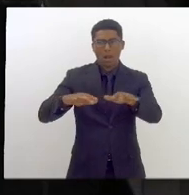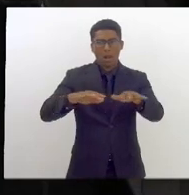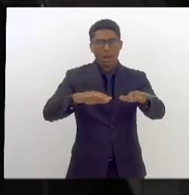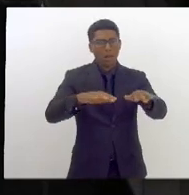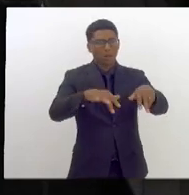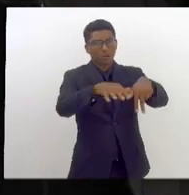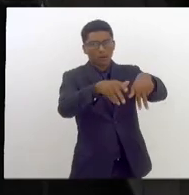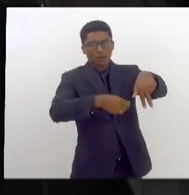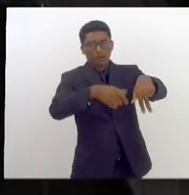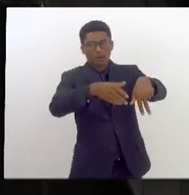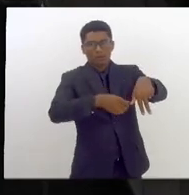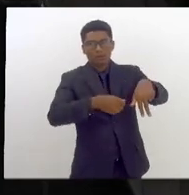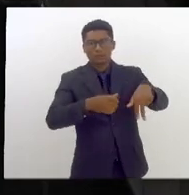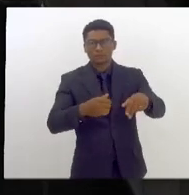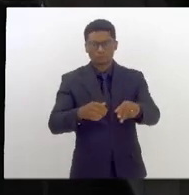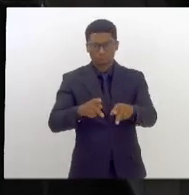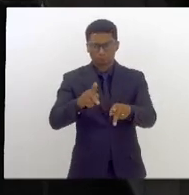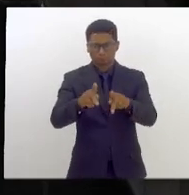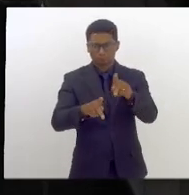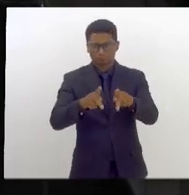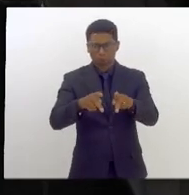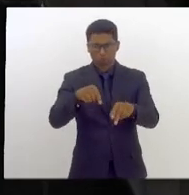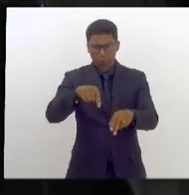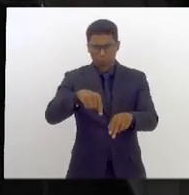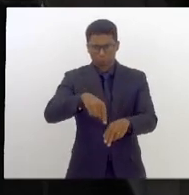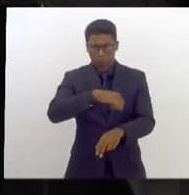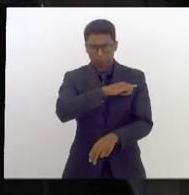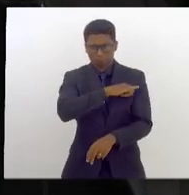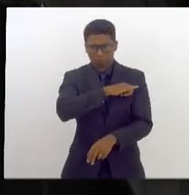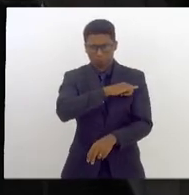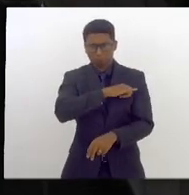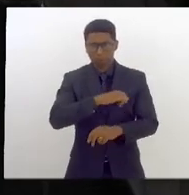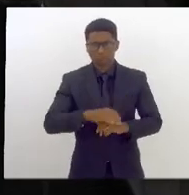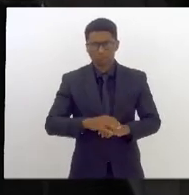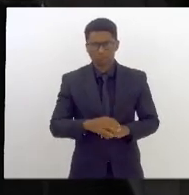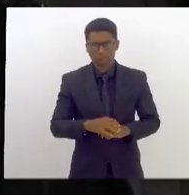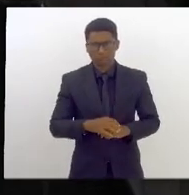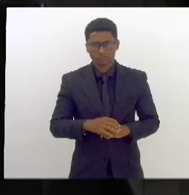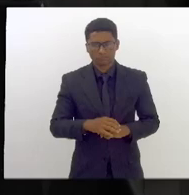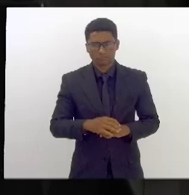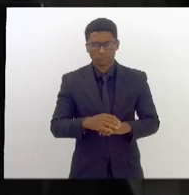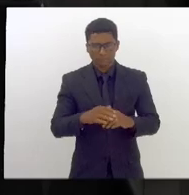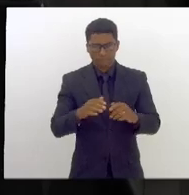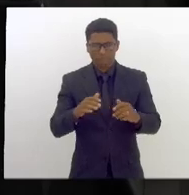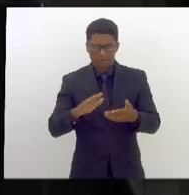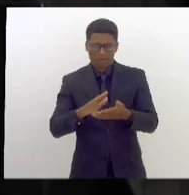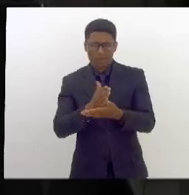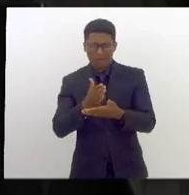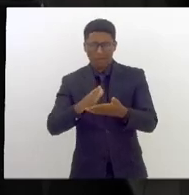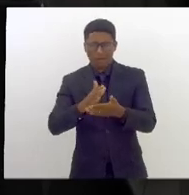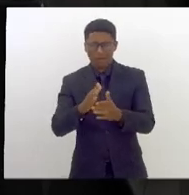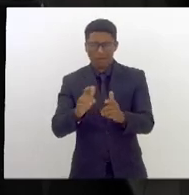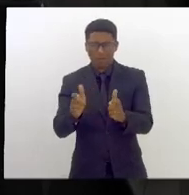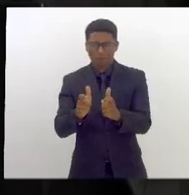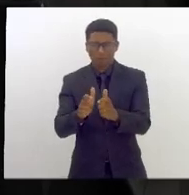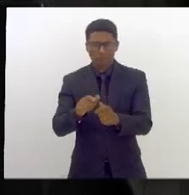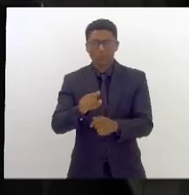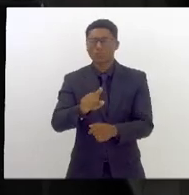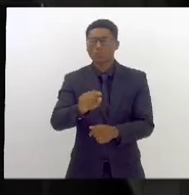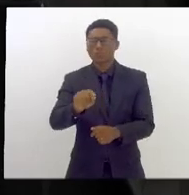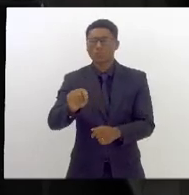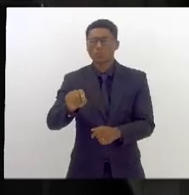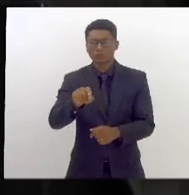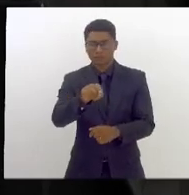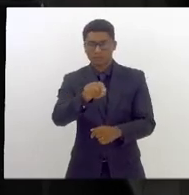da população que mora aqui no estado se aperfeiçou na arte E